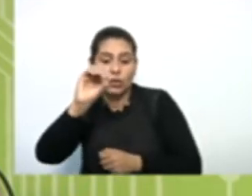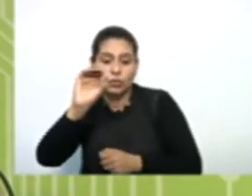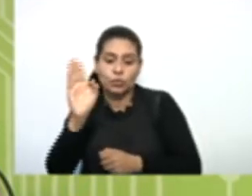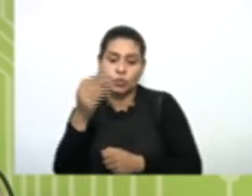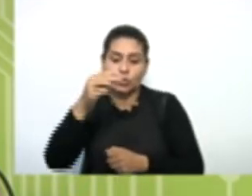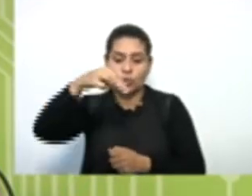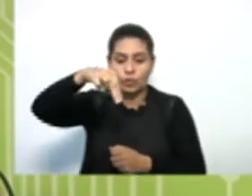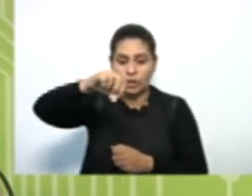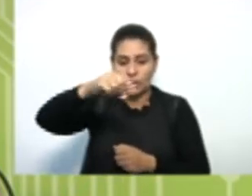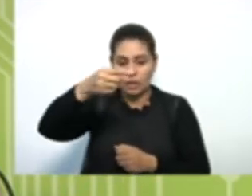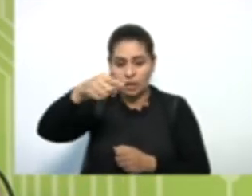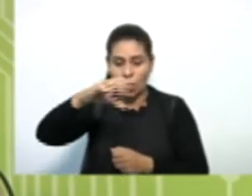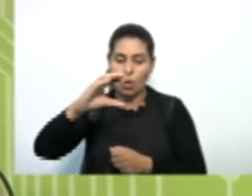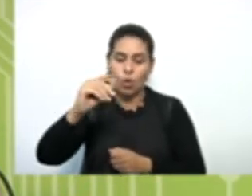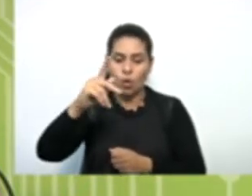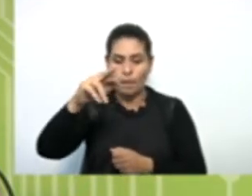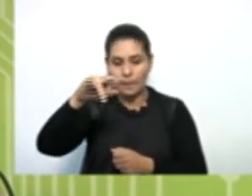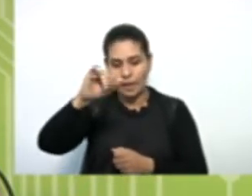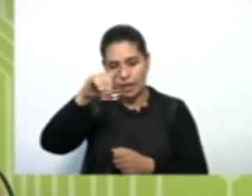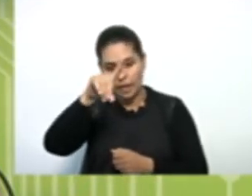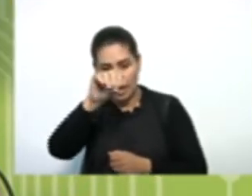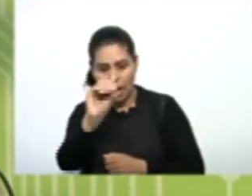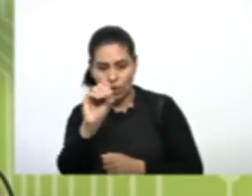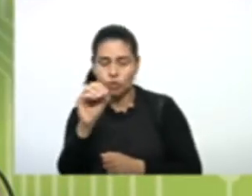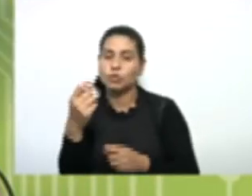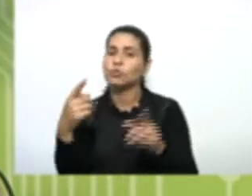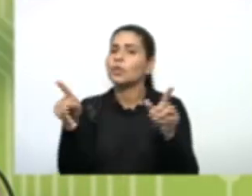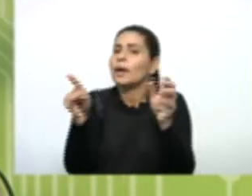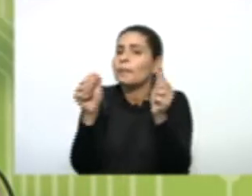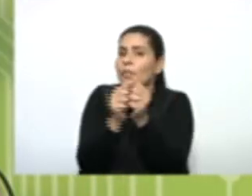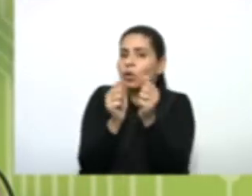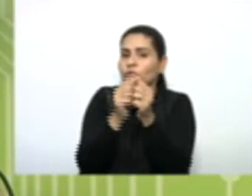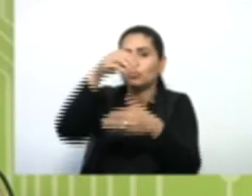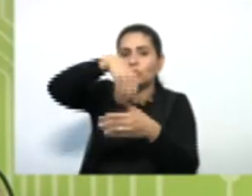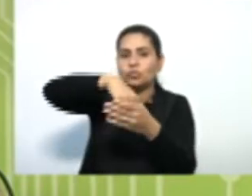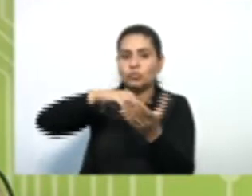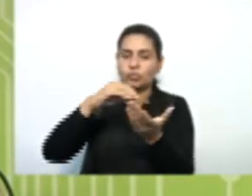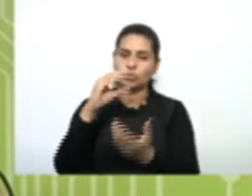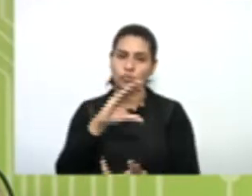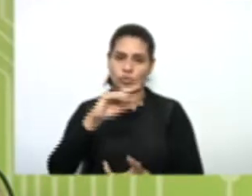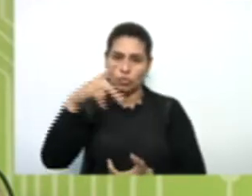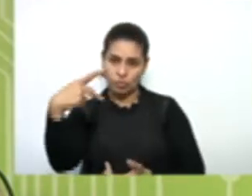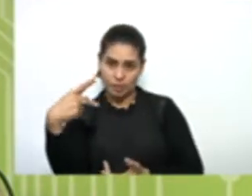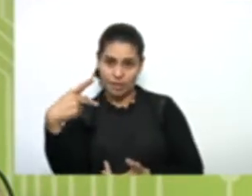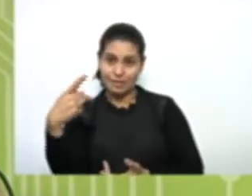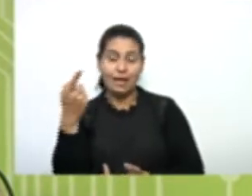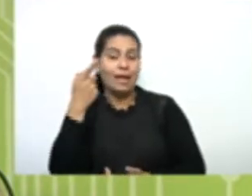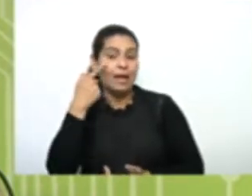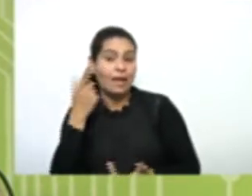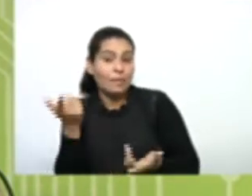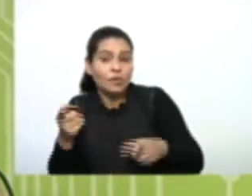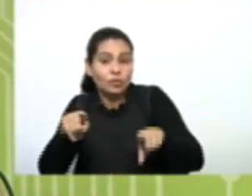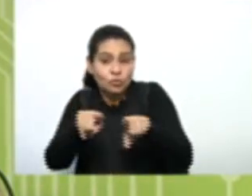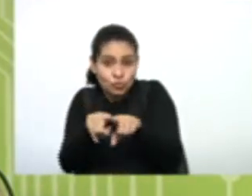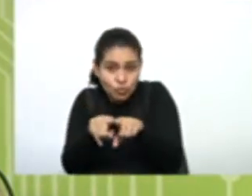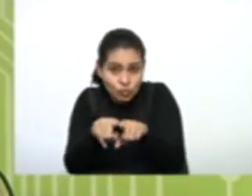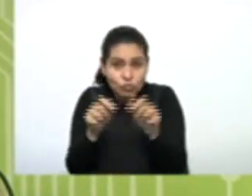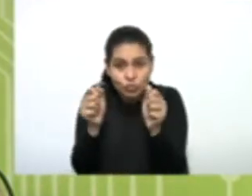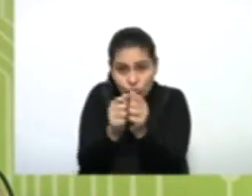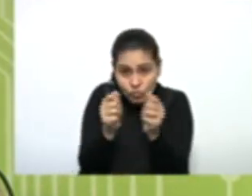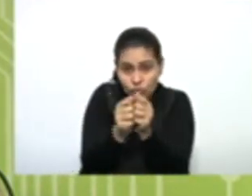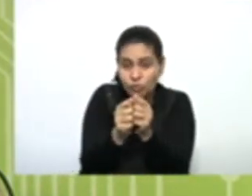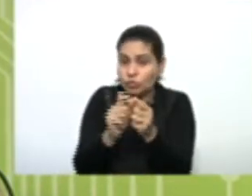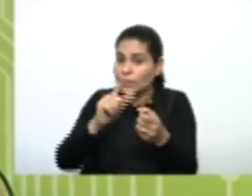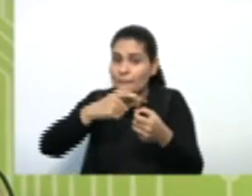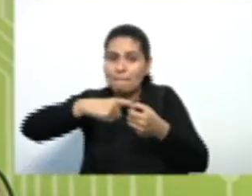cooperado, porque esse ato não é a relação entre uma pessoa que é cooperada e a cooperativa. Esse é um ato entre uma pessoa que não está